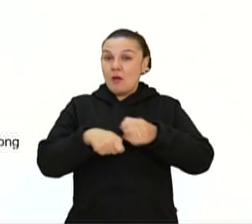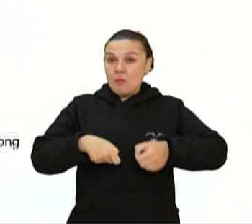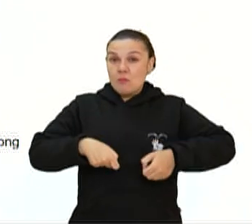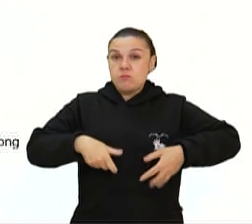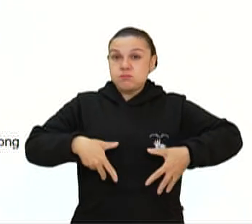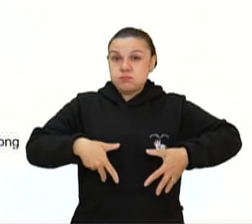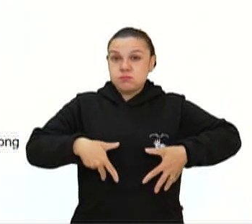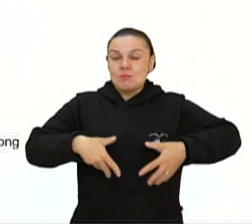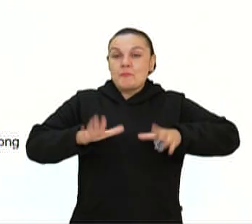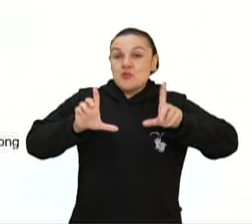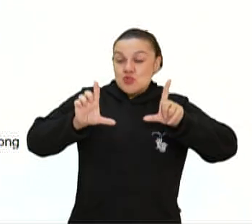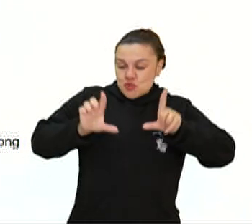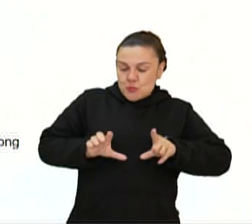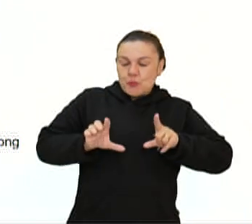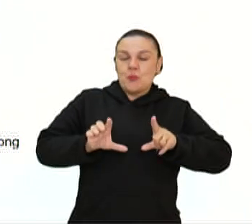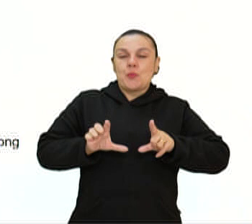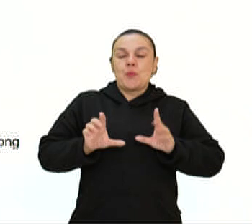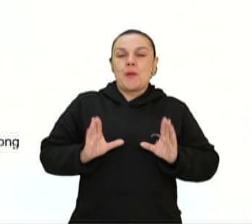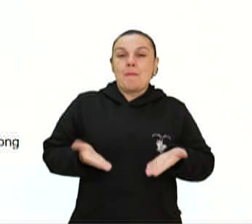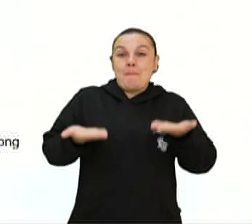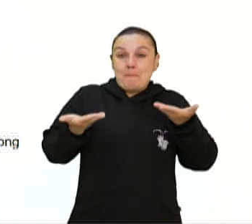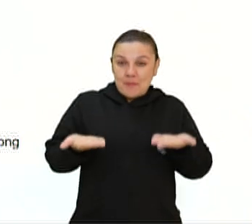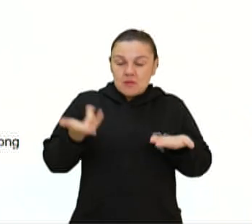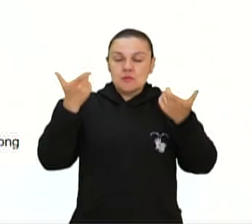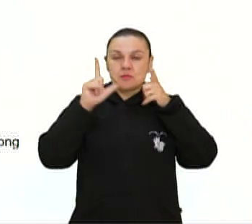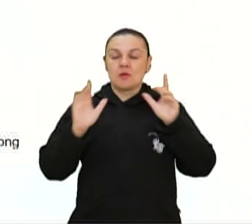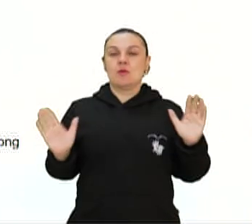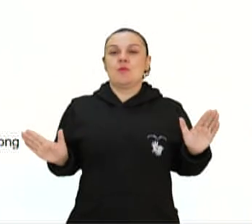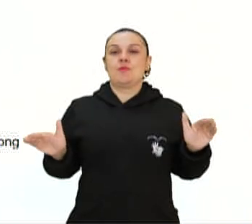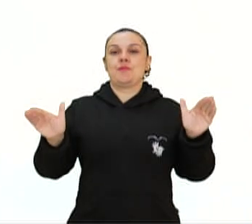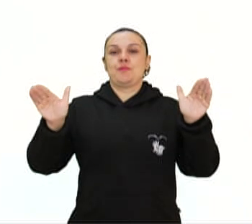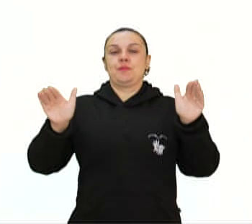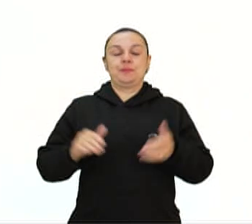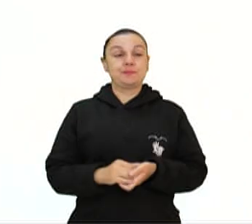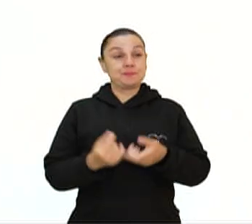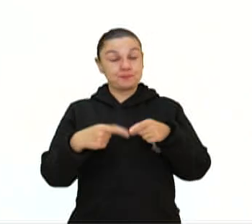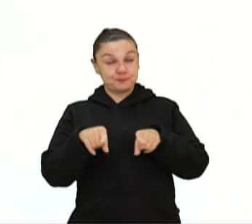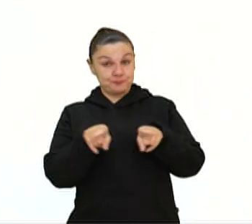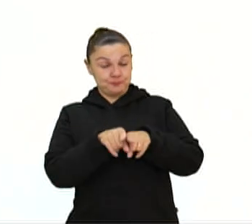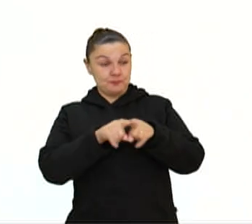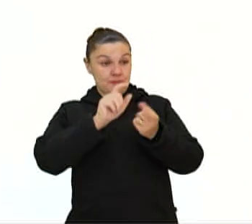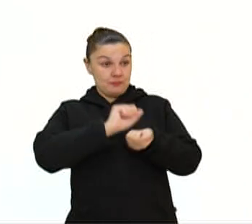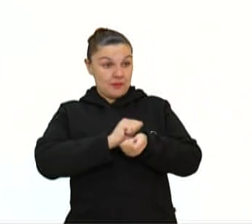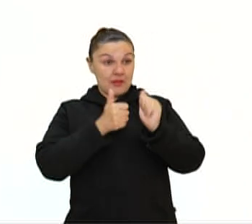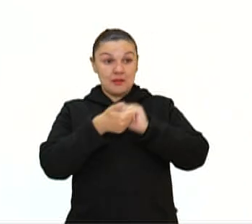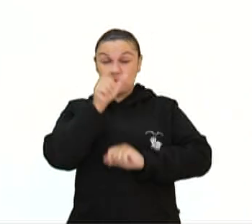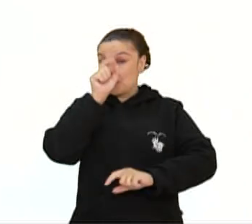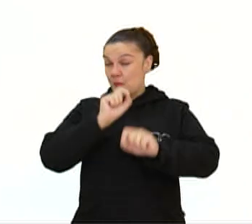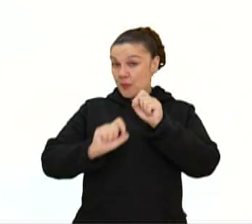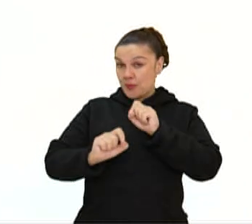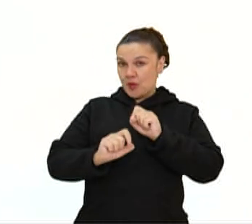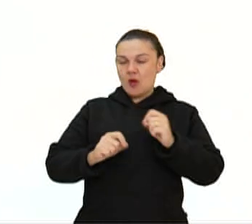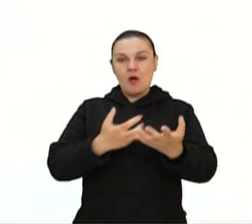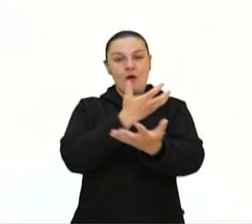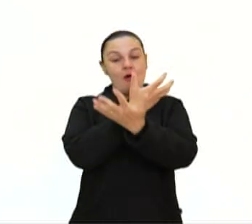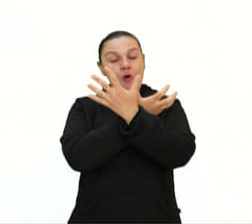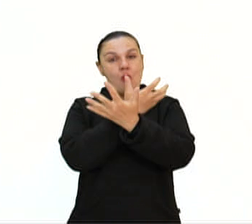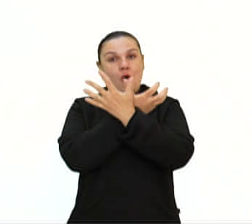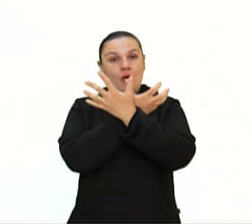um peso menor, facilitando o voo. Nós temos também, como adaptação, a presença de